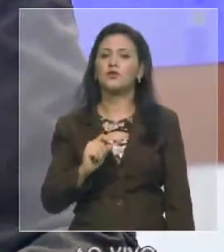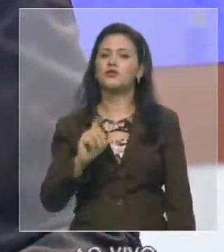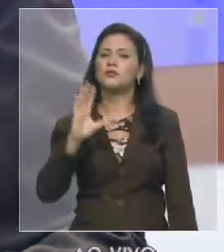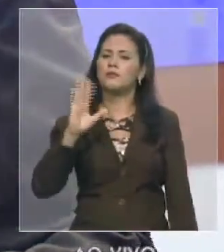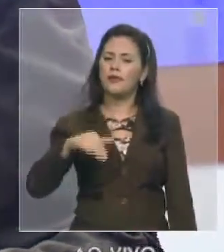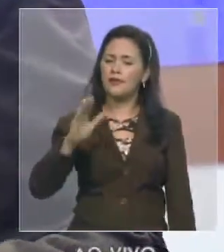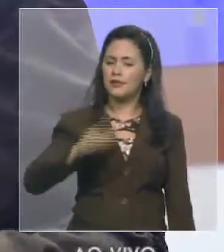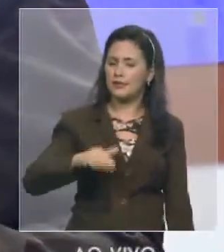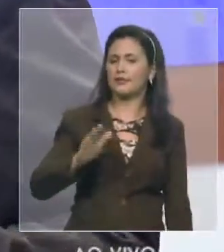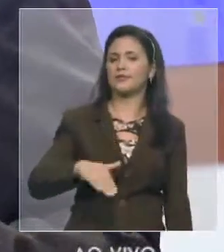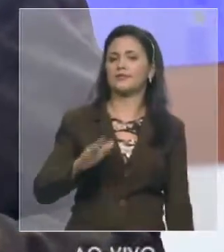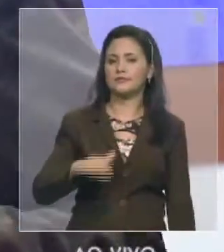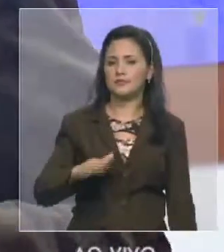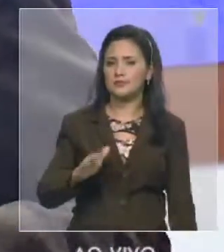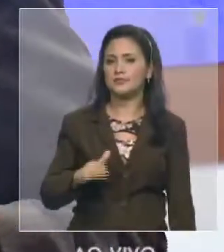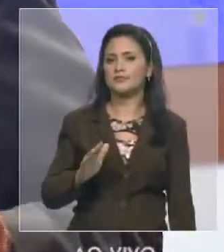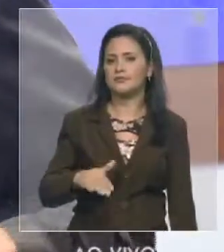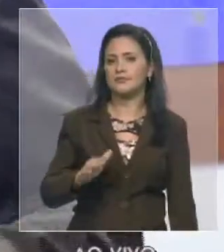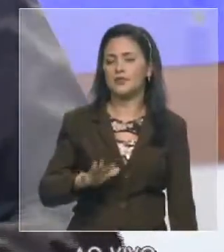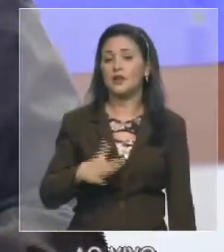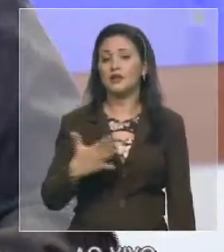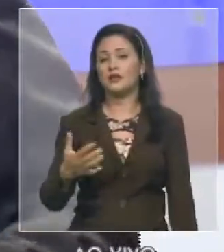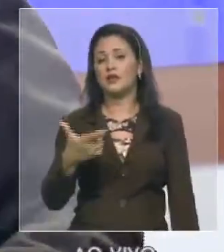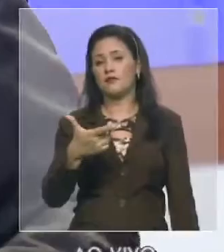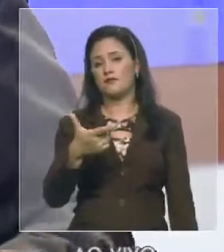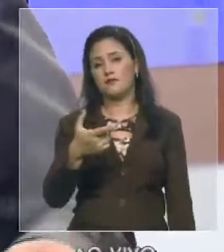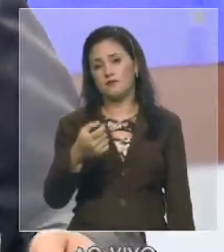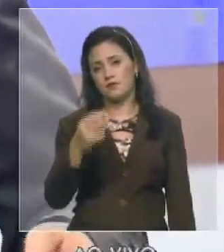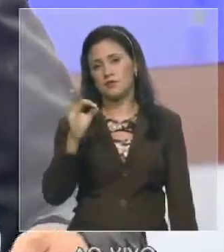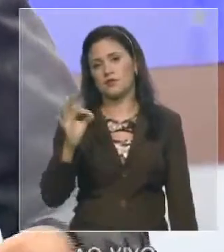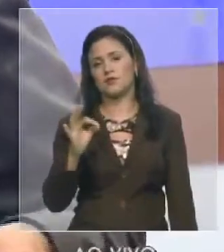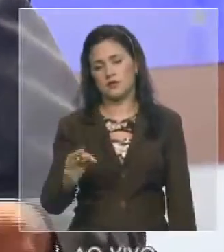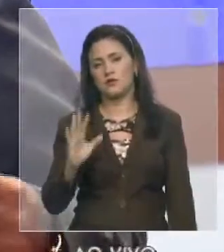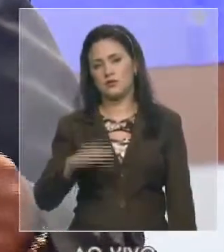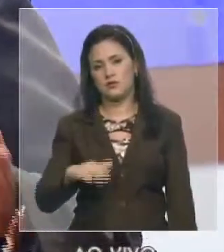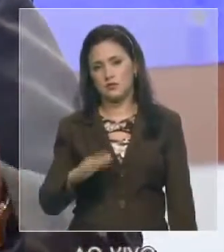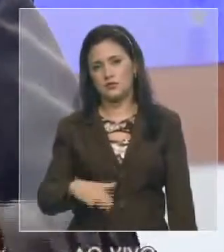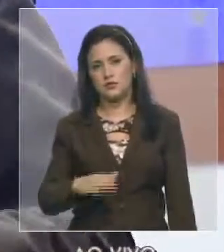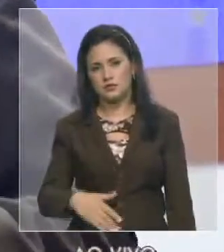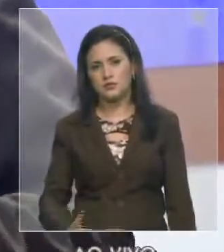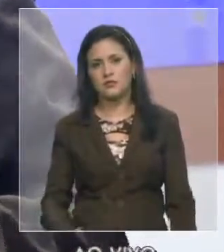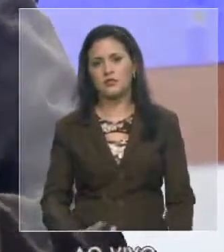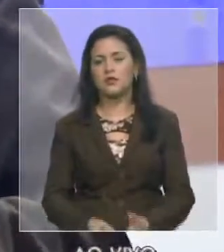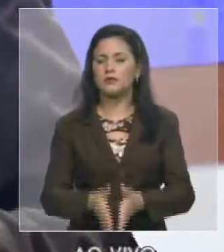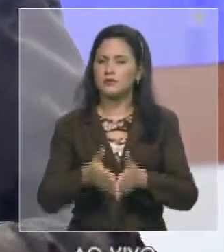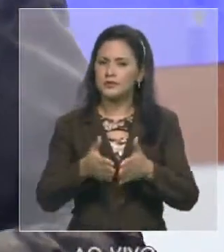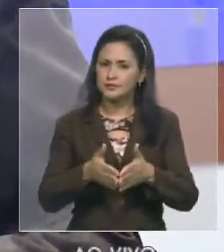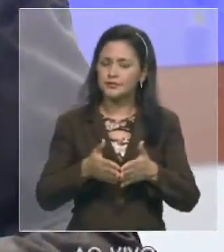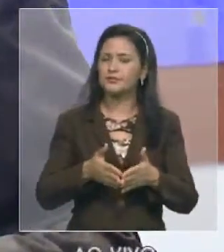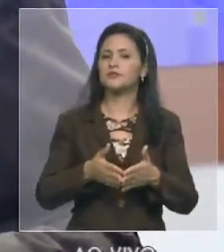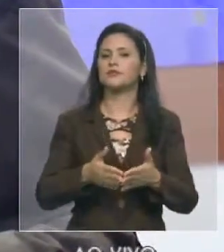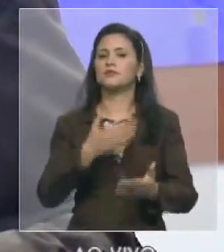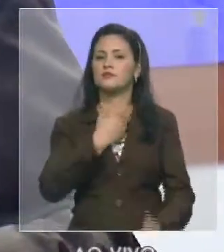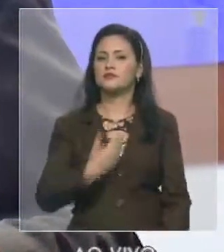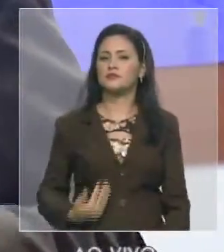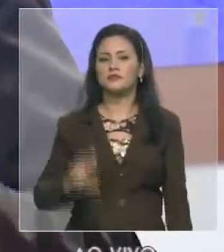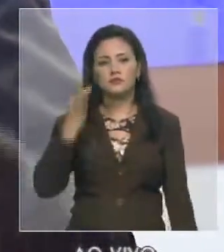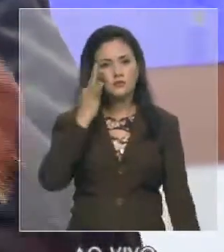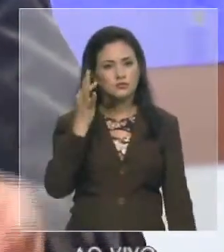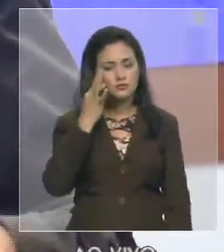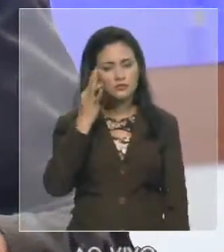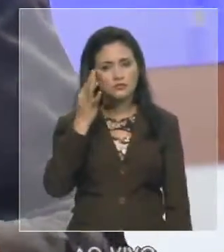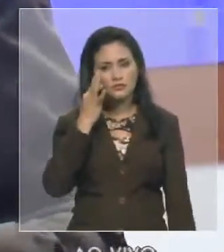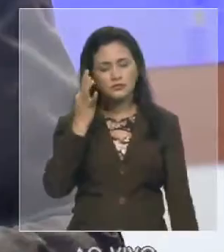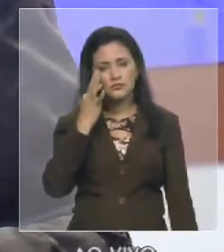ao consumidor final de até 20%. Então, fica aqui o meu apelo para que o governador Flávio Dino deixe de lado um